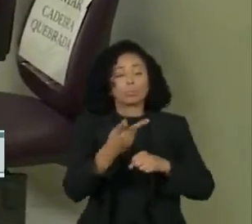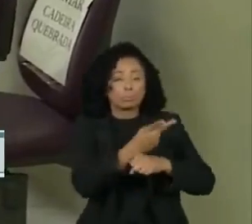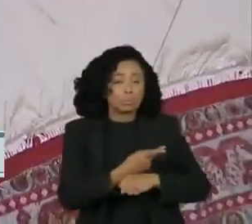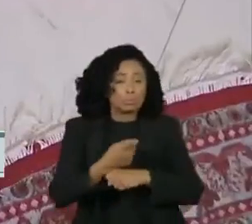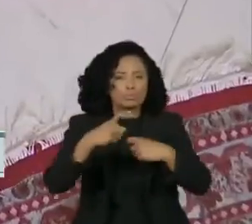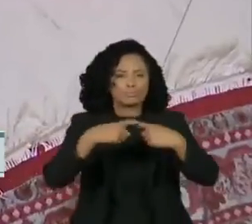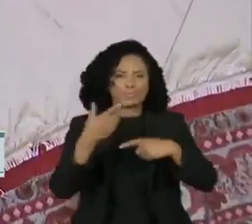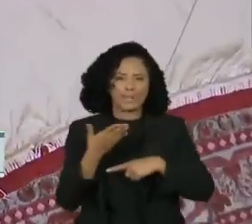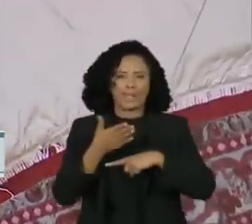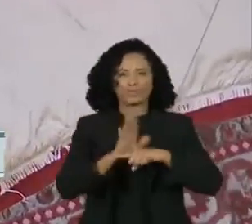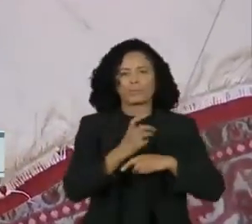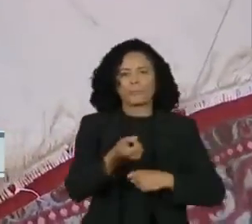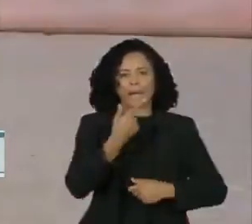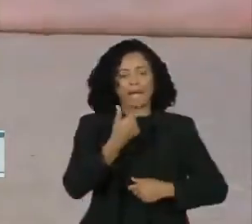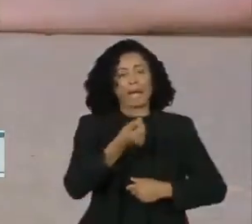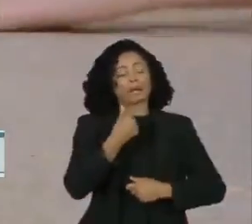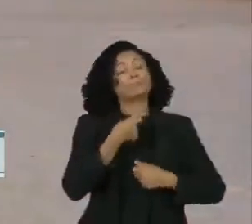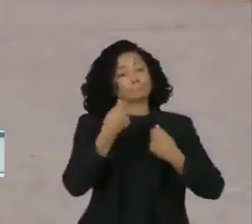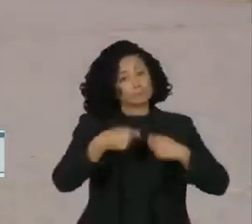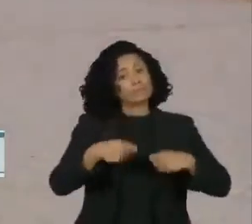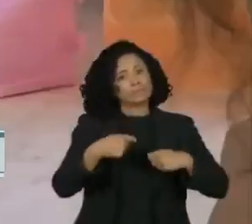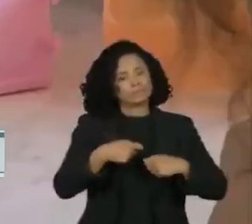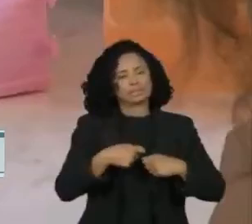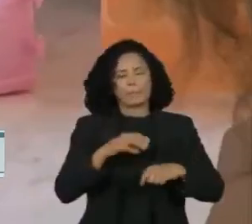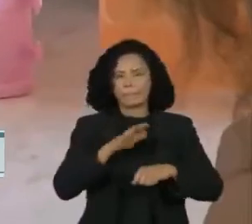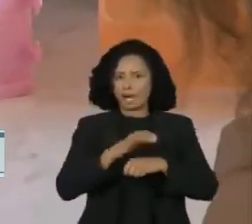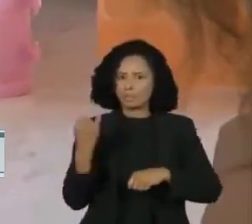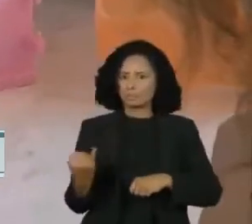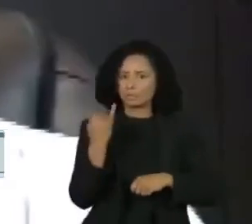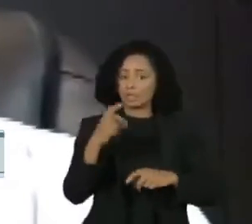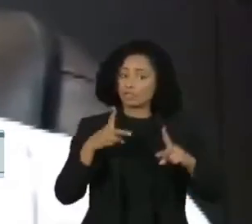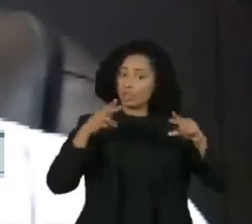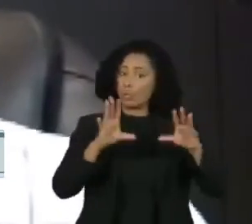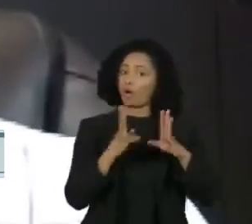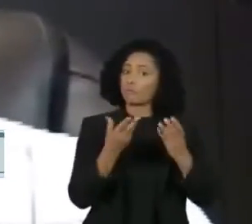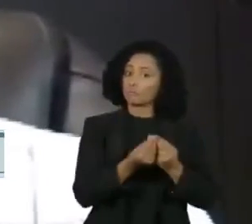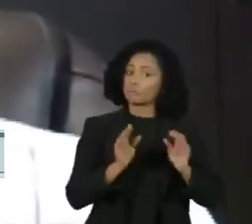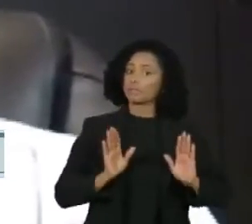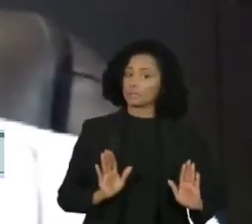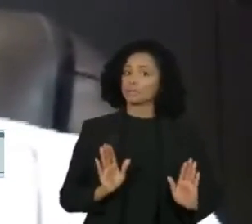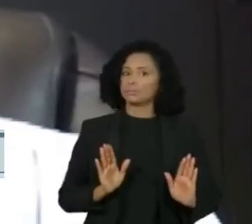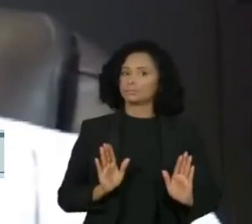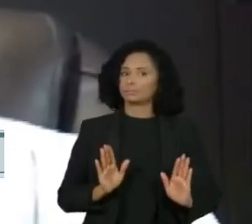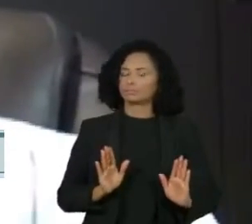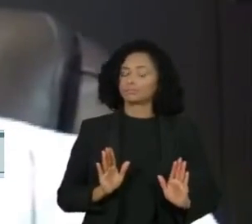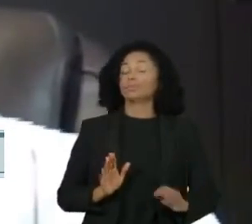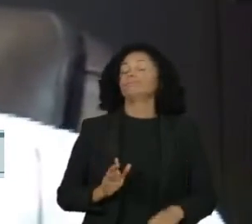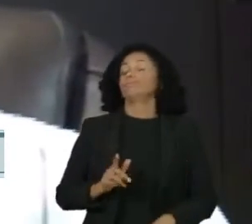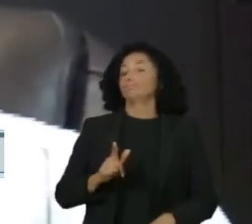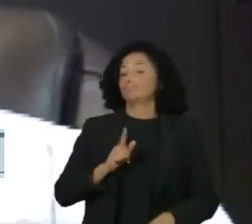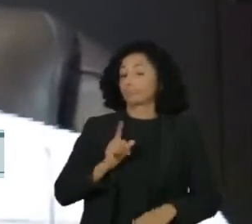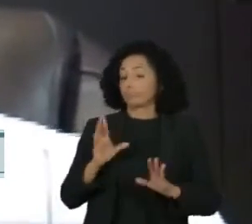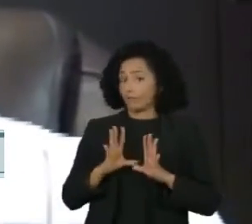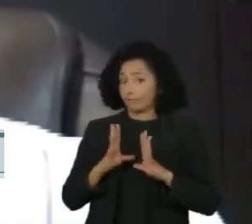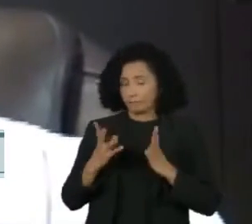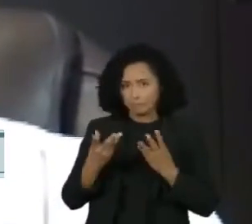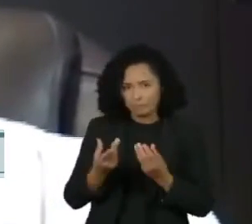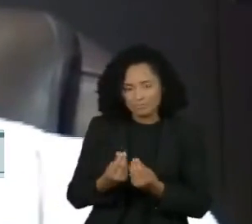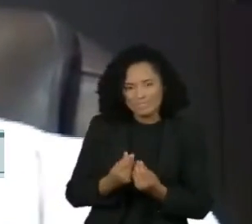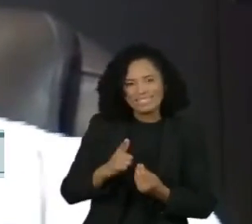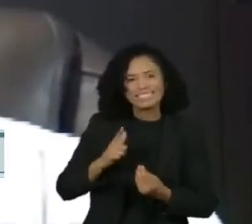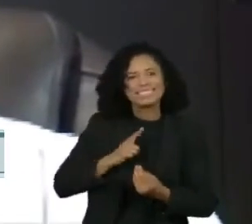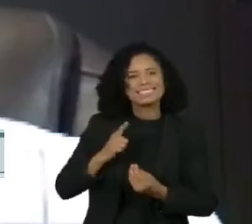de medicamento é tão importante quanto olhar para a rotina da família. Esse sistema familiar tem rotinas, tem